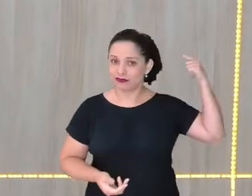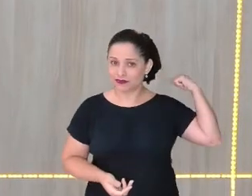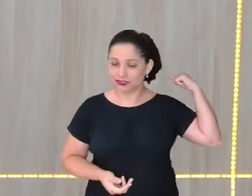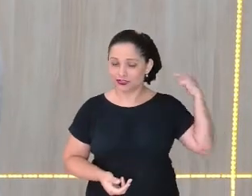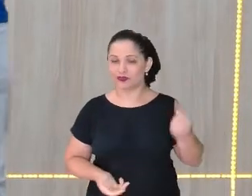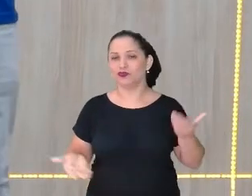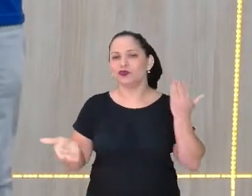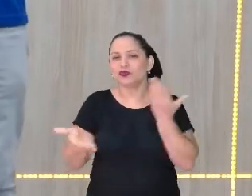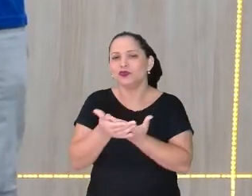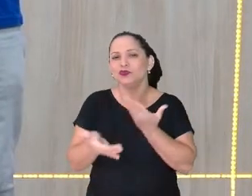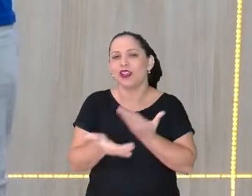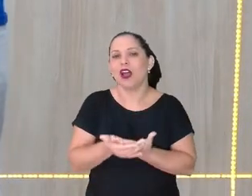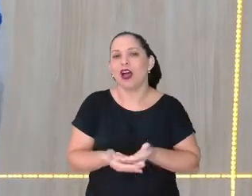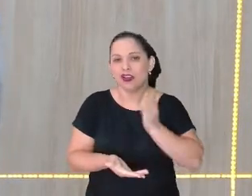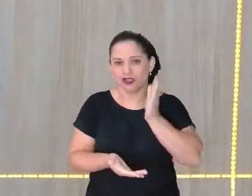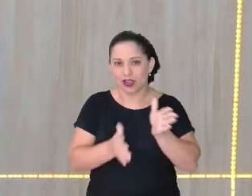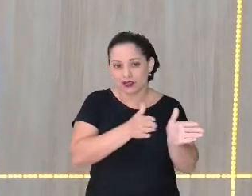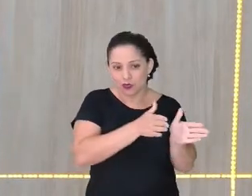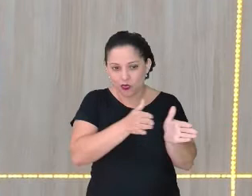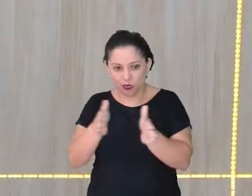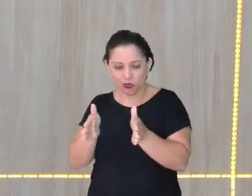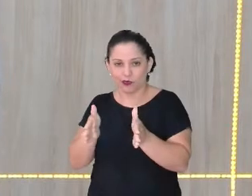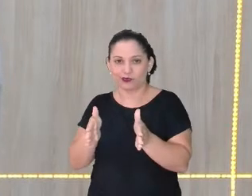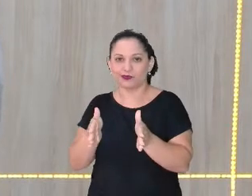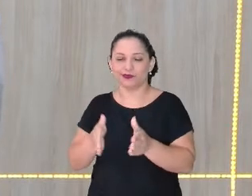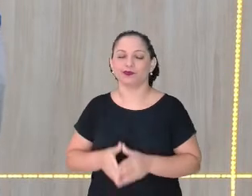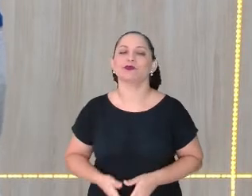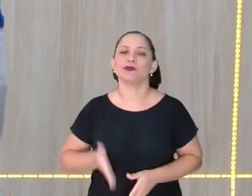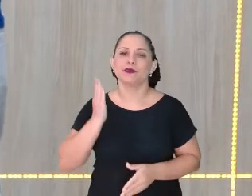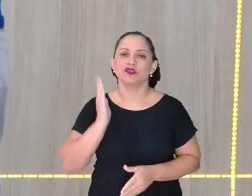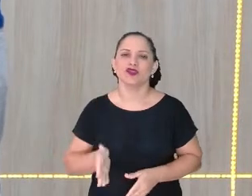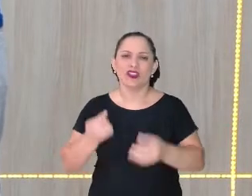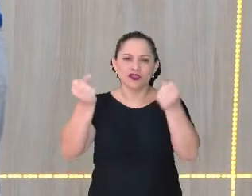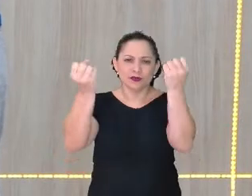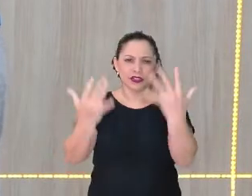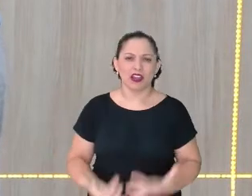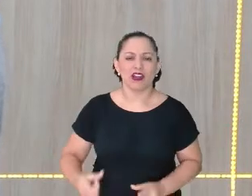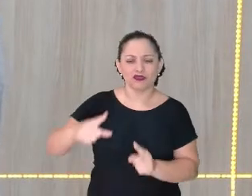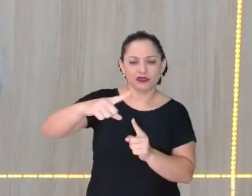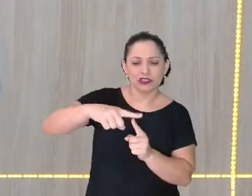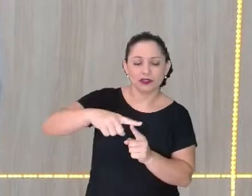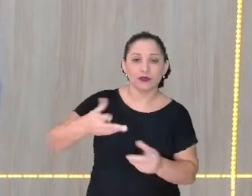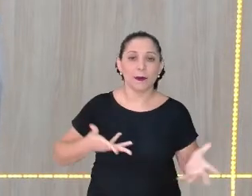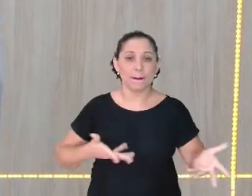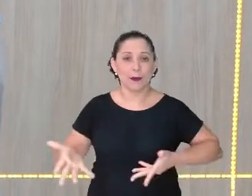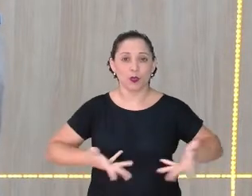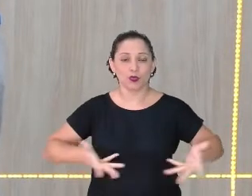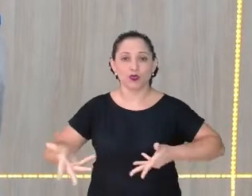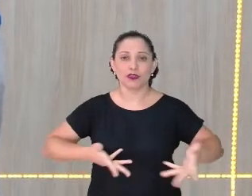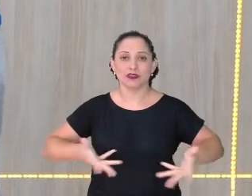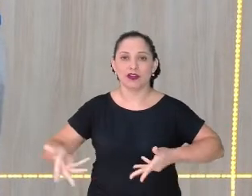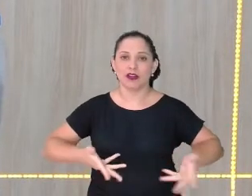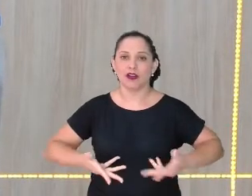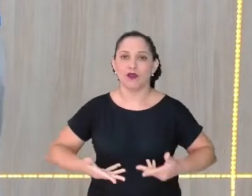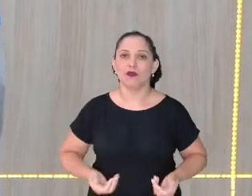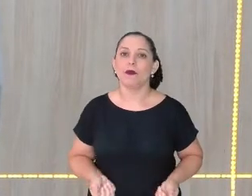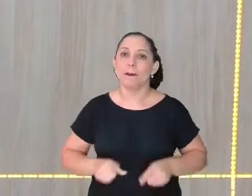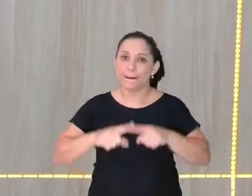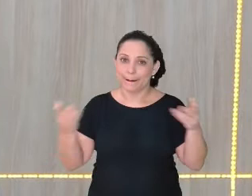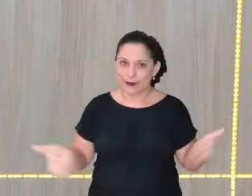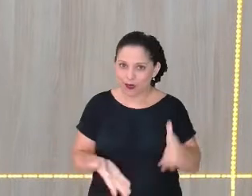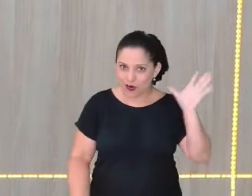nós trabalhamos já essa parte de introdução. Falamos o que era modos de produção, tá? Mas eu vou trazer de novo aí só